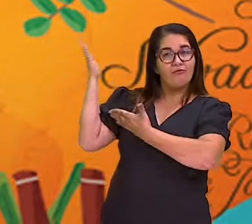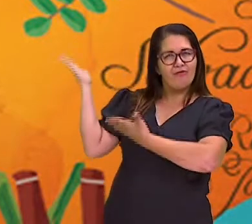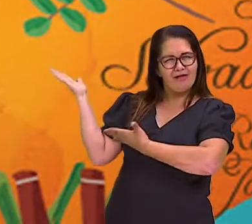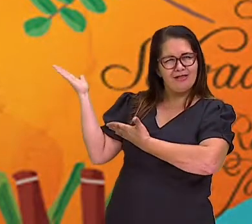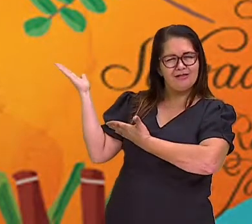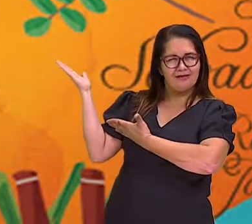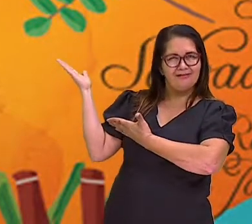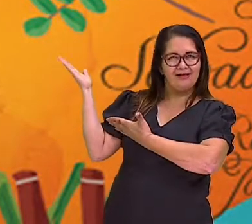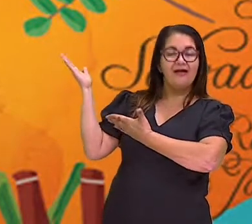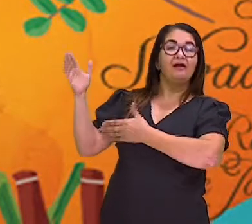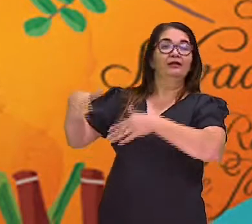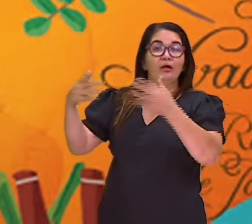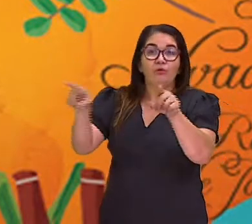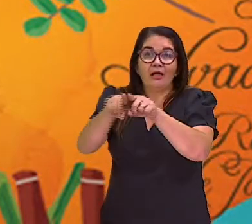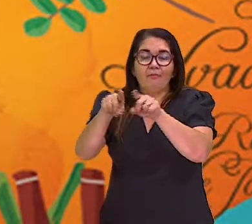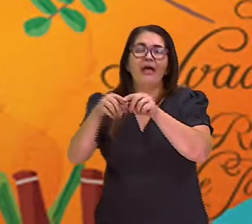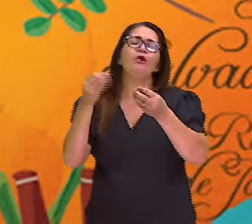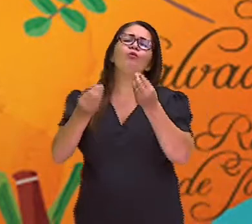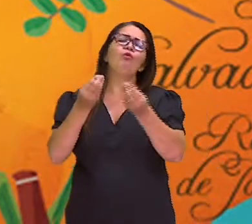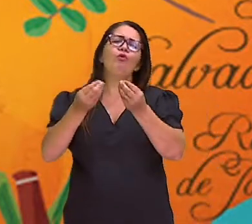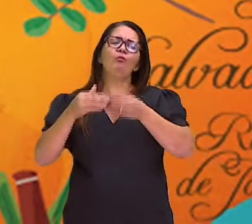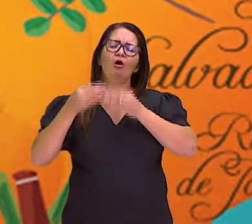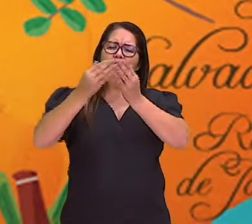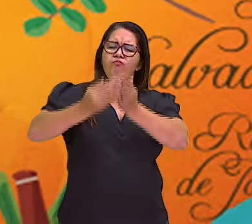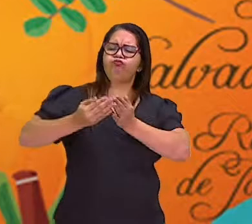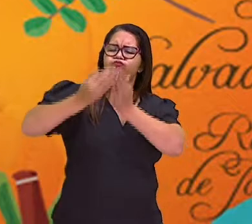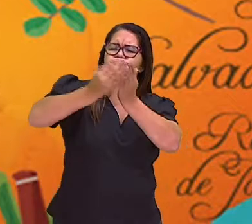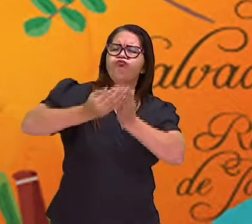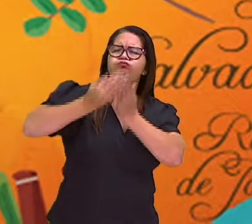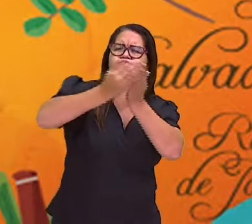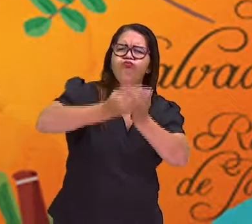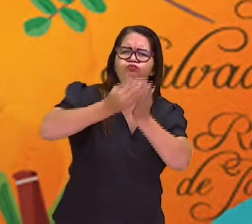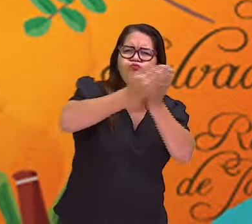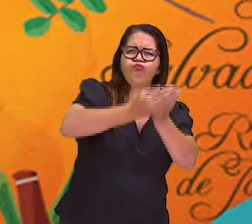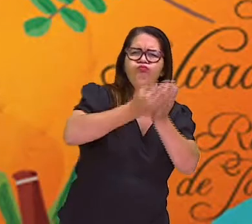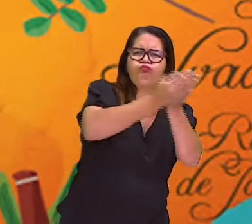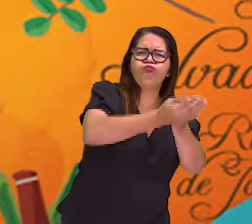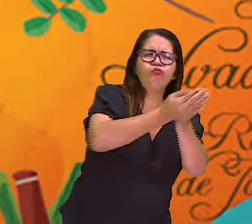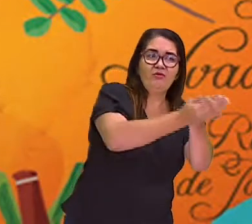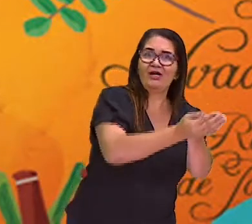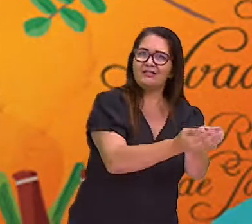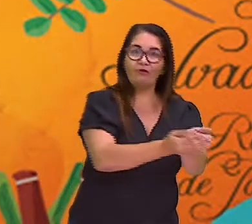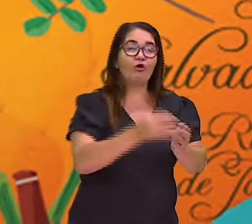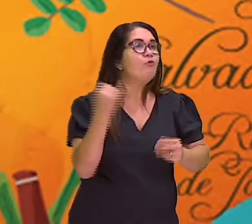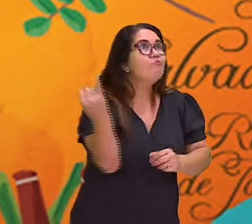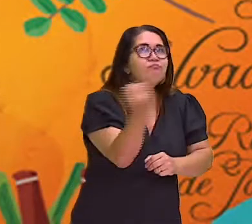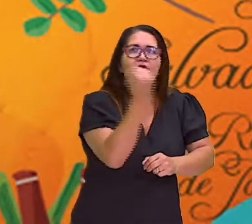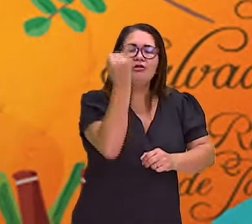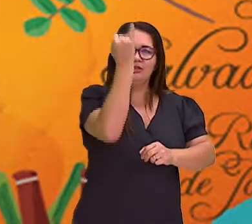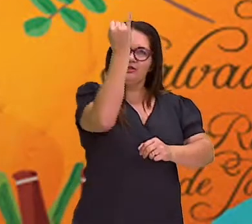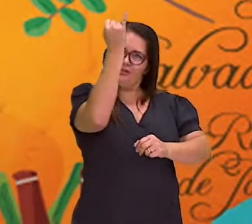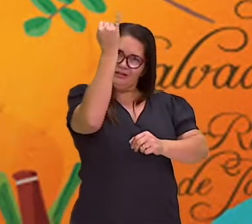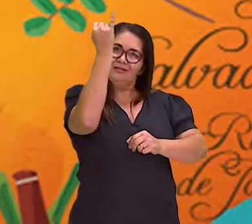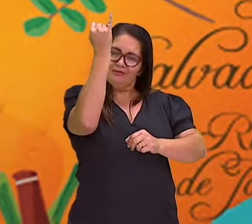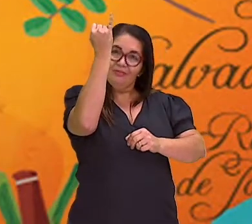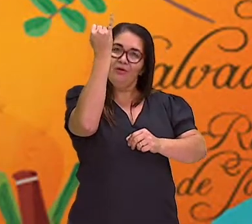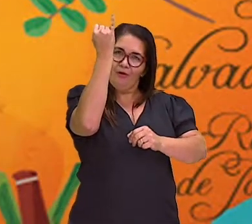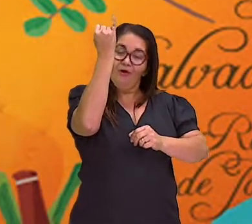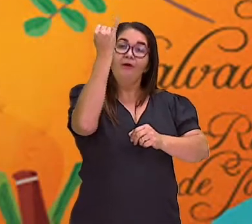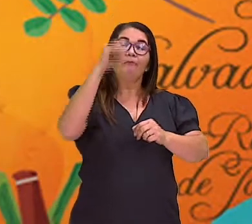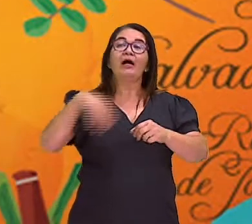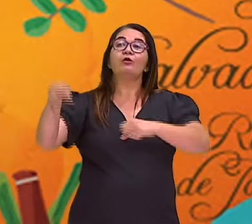mapa. Neste período, a navegação marítima foi uma ferramenta encontrada para que